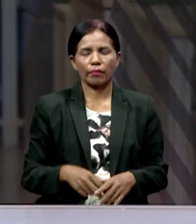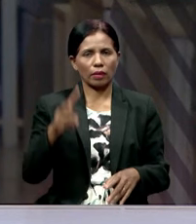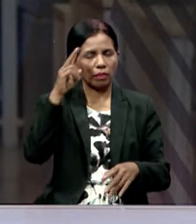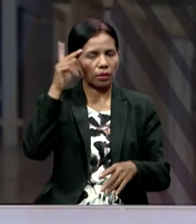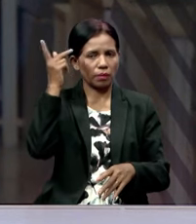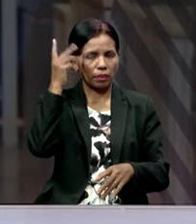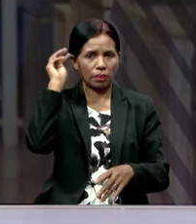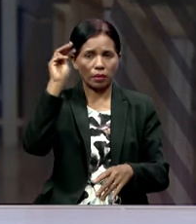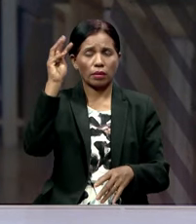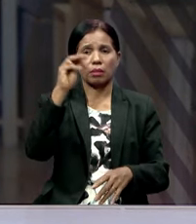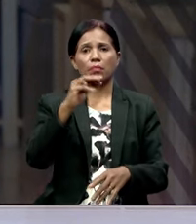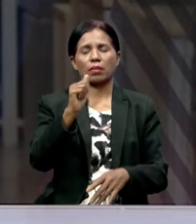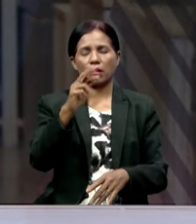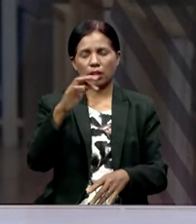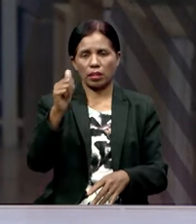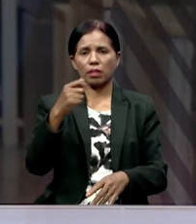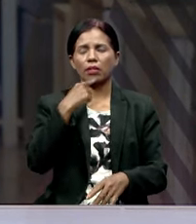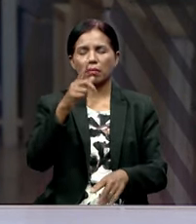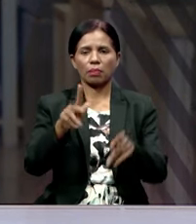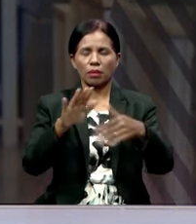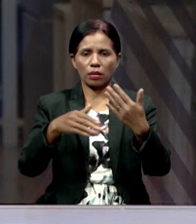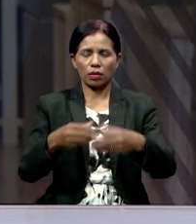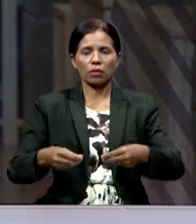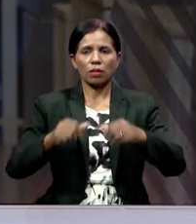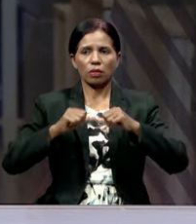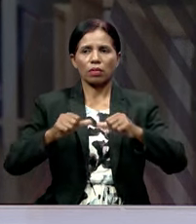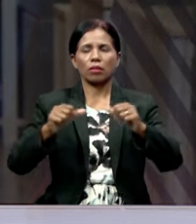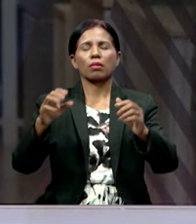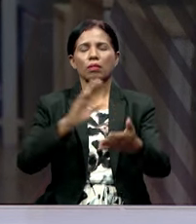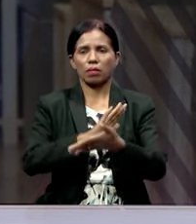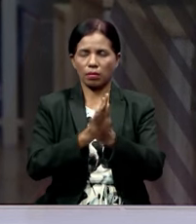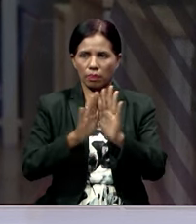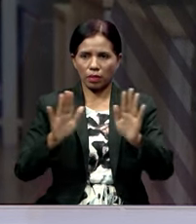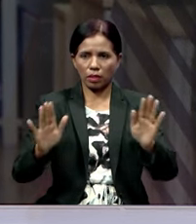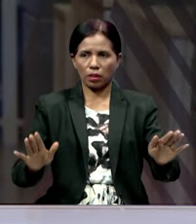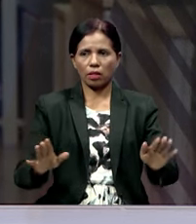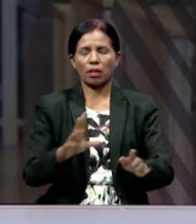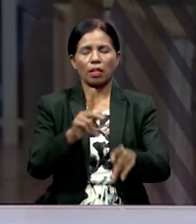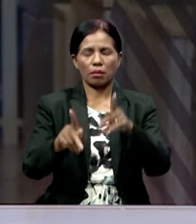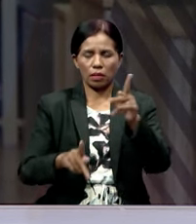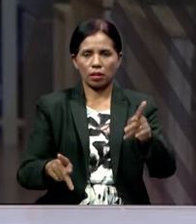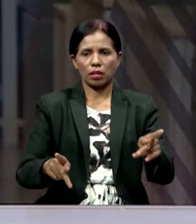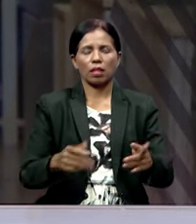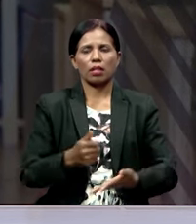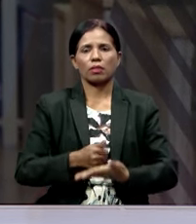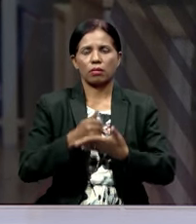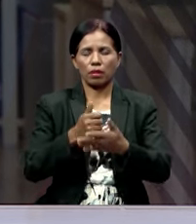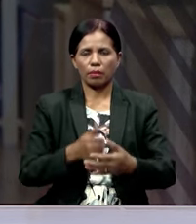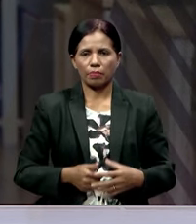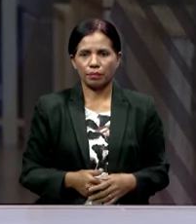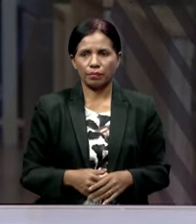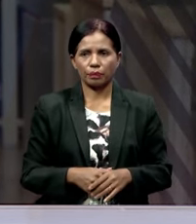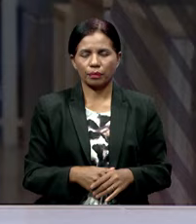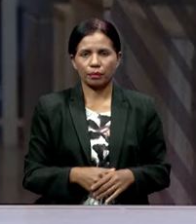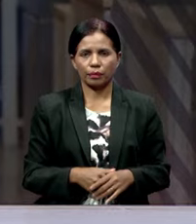Vice-Primeiro-Ministro Mariano Assarami Sabino apelou para Maputo a ter continuidade para a estabilidade na Beira-Sira Lutona.